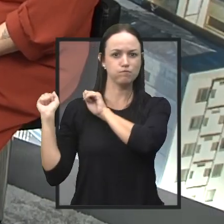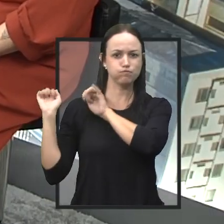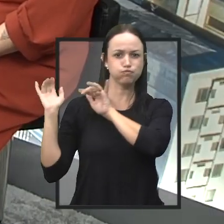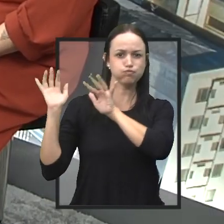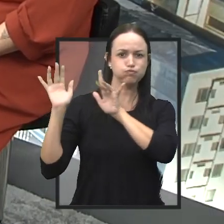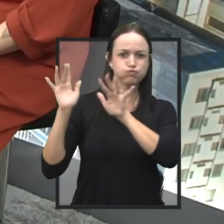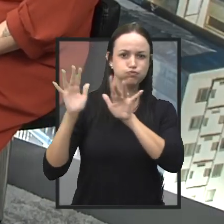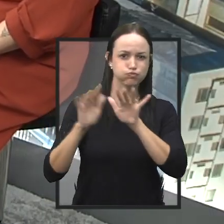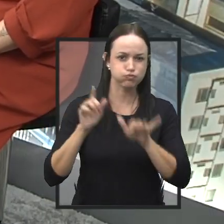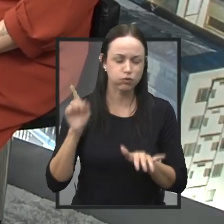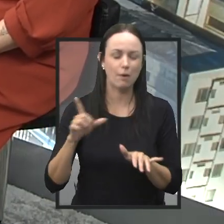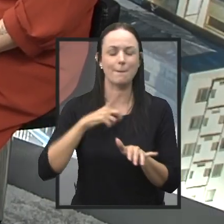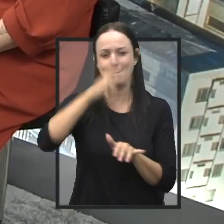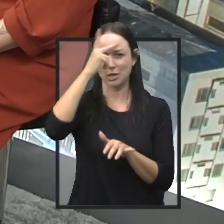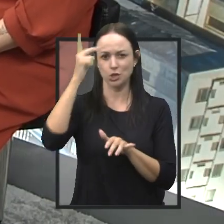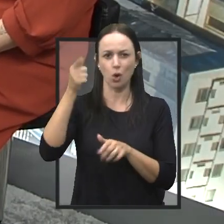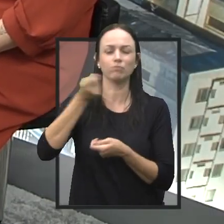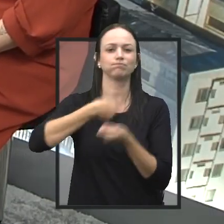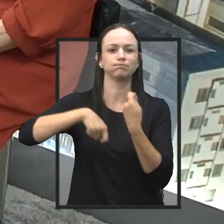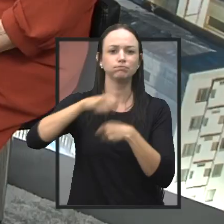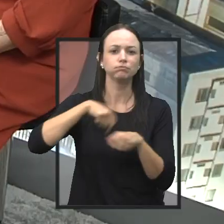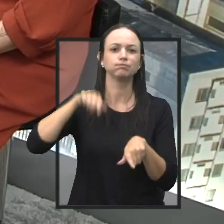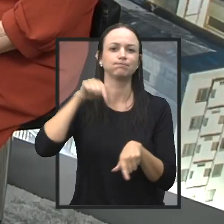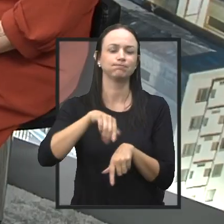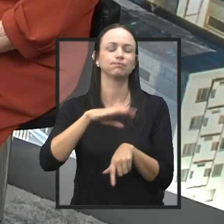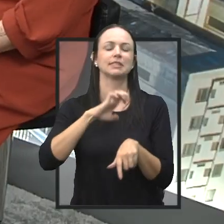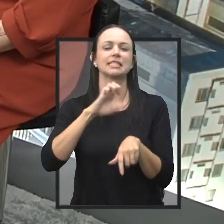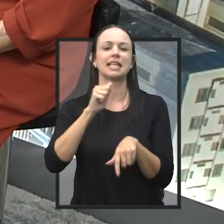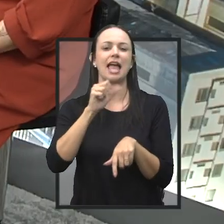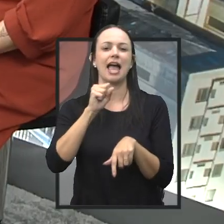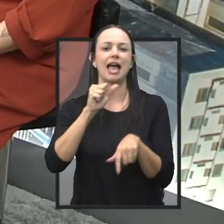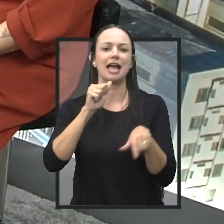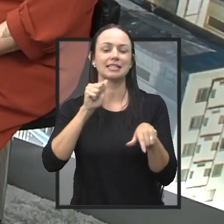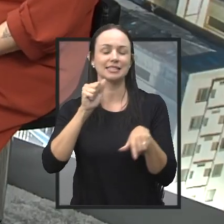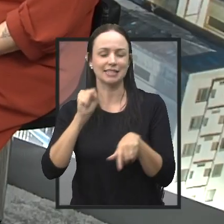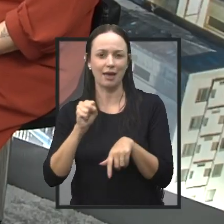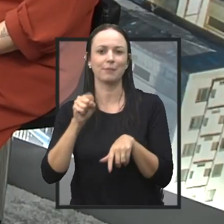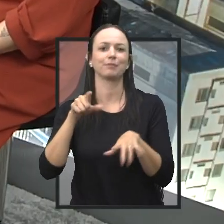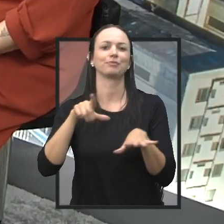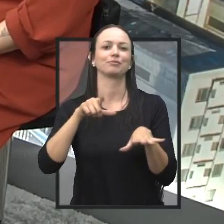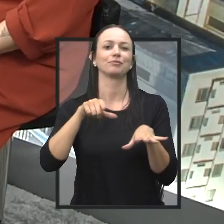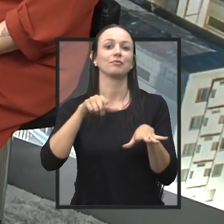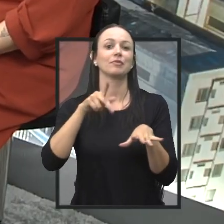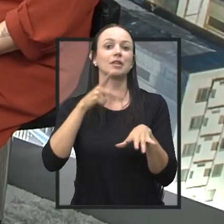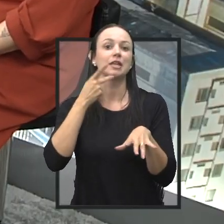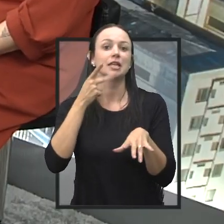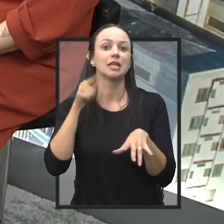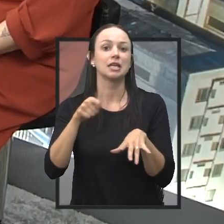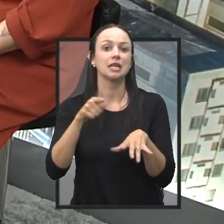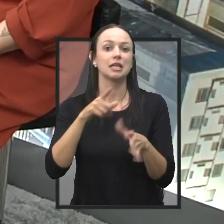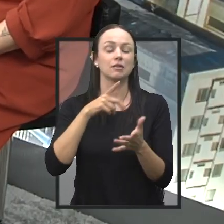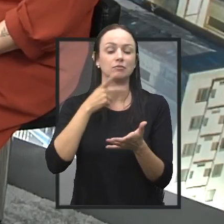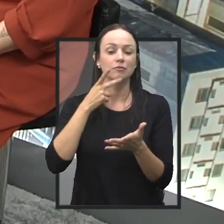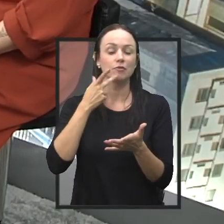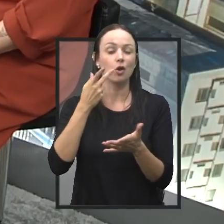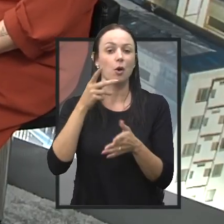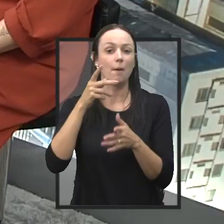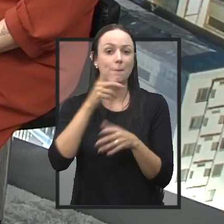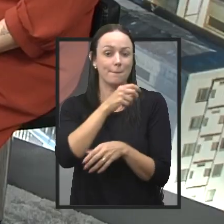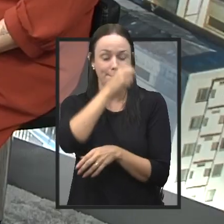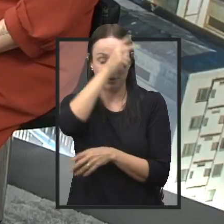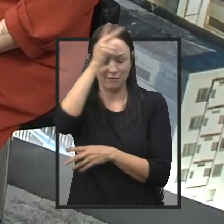de comerciantes lá do Ceazinha, que estão vivendo um impasse, né? O município deu 30 dias para que eles desocupem o